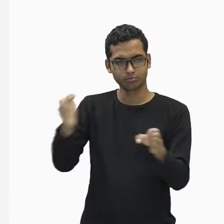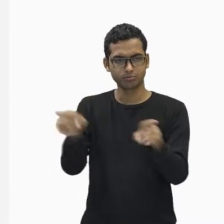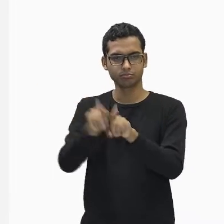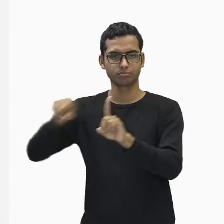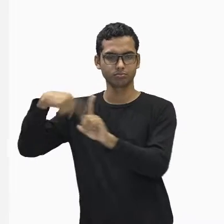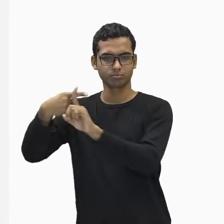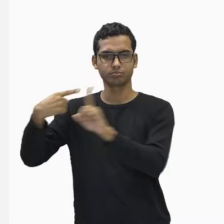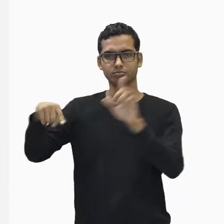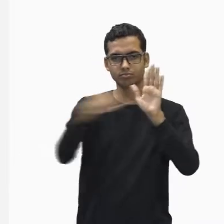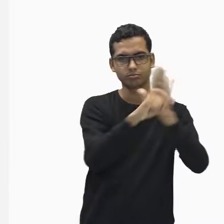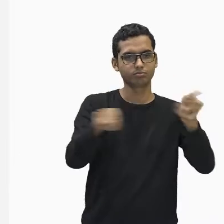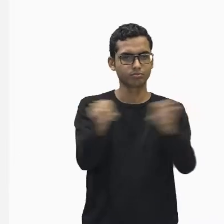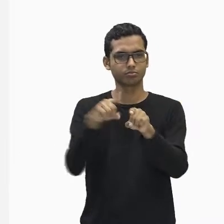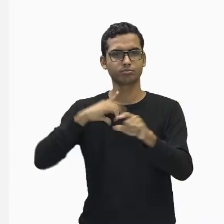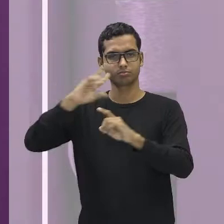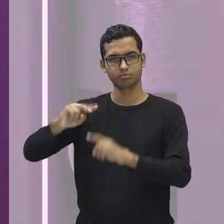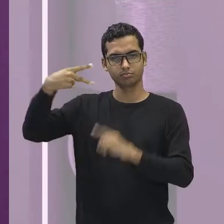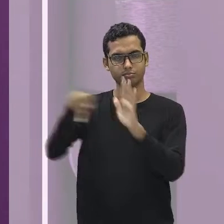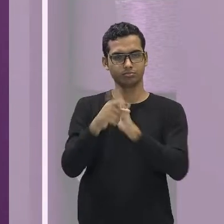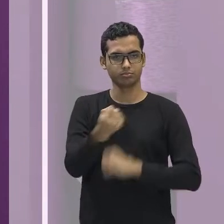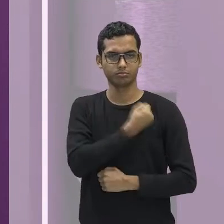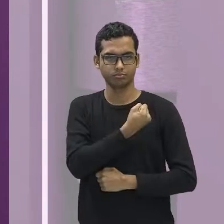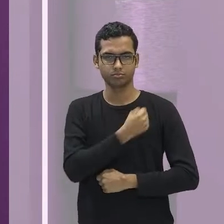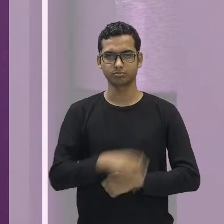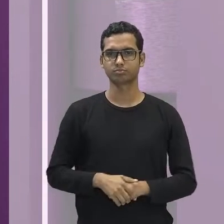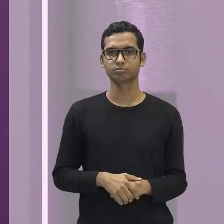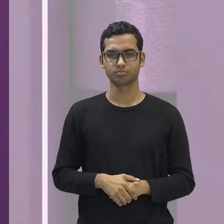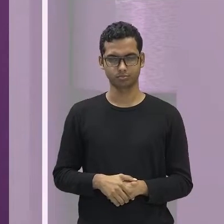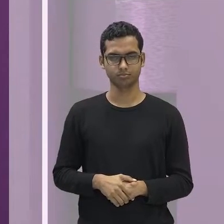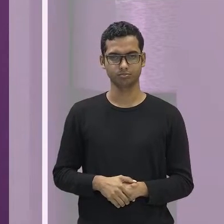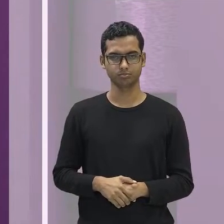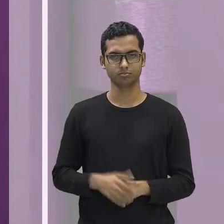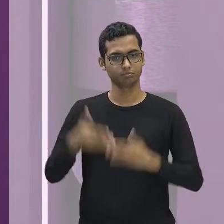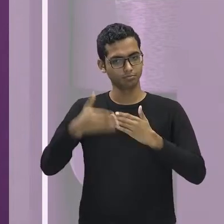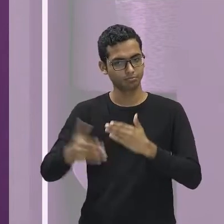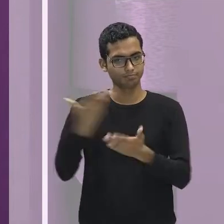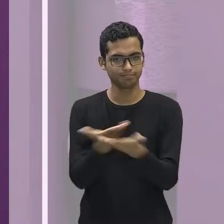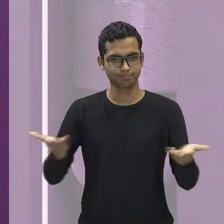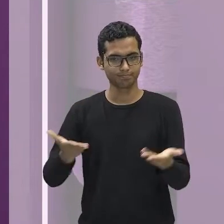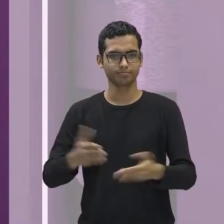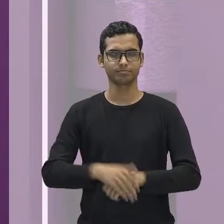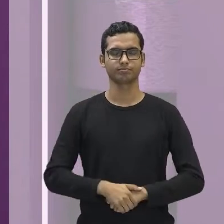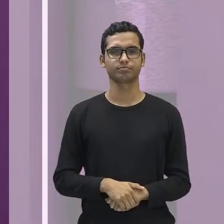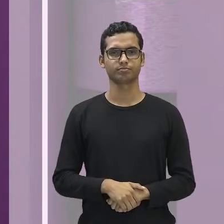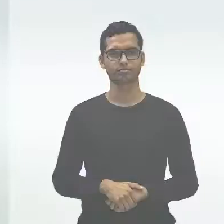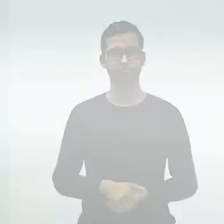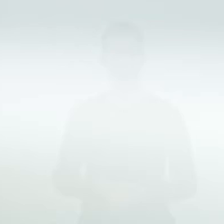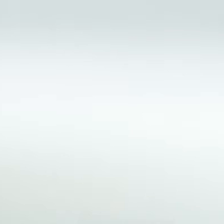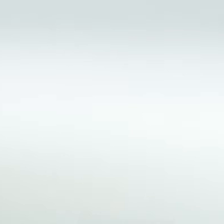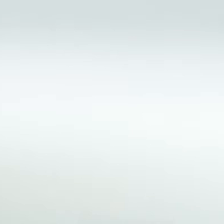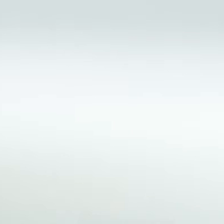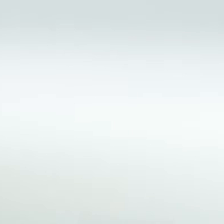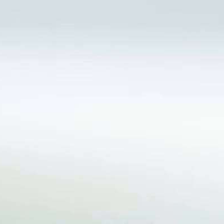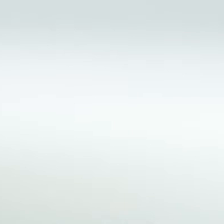em potência de números naturais. Vamos então à nossa aula.